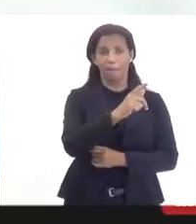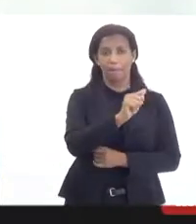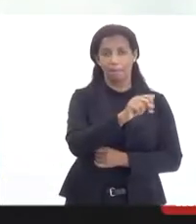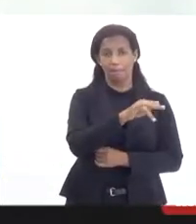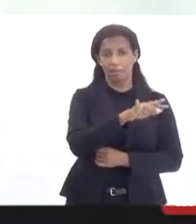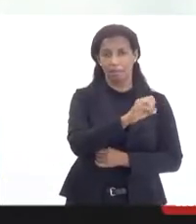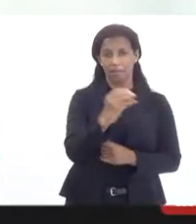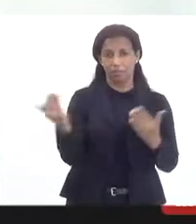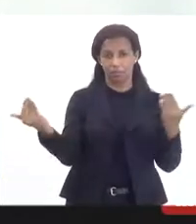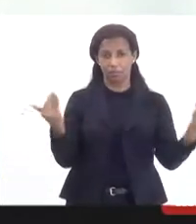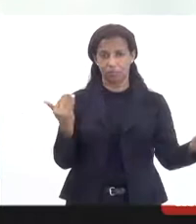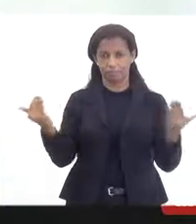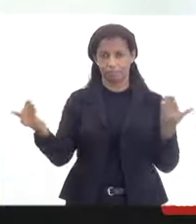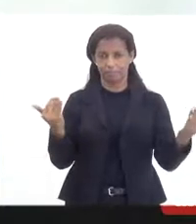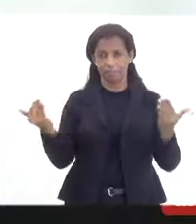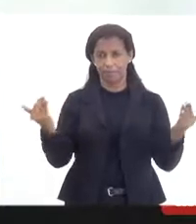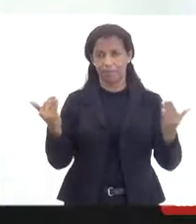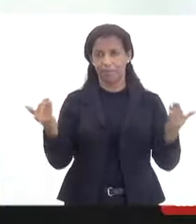E aí